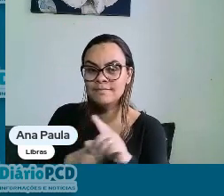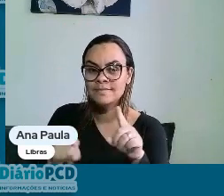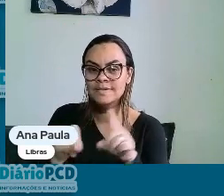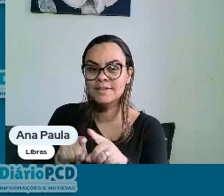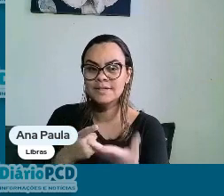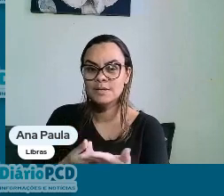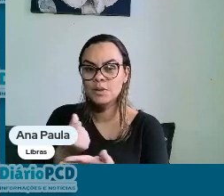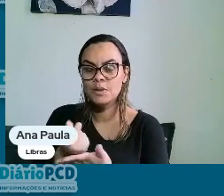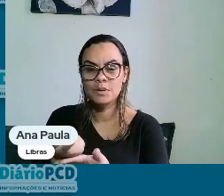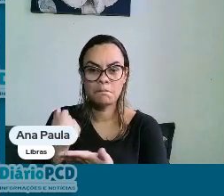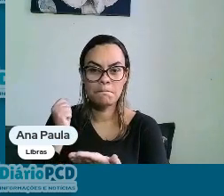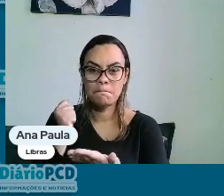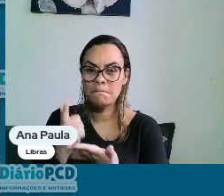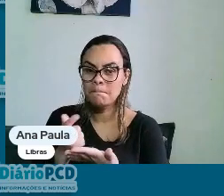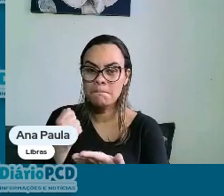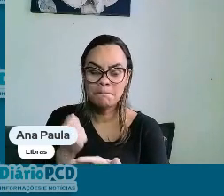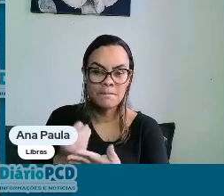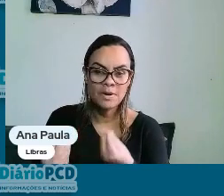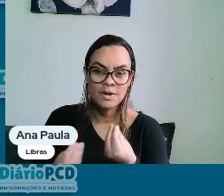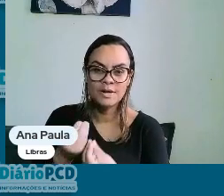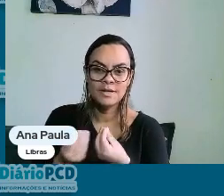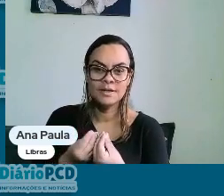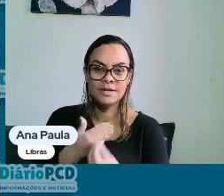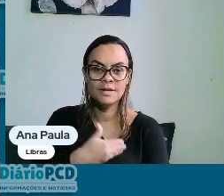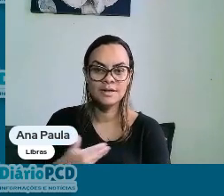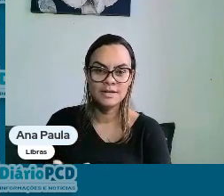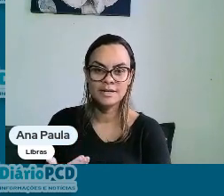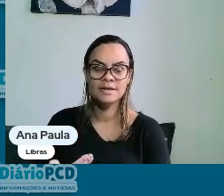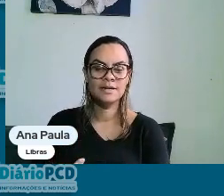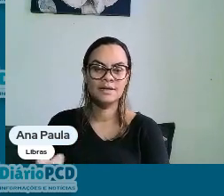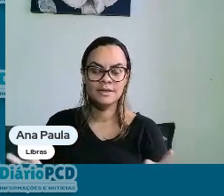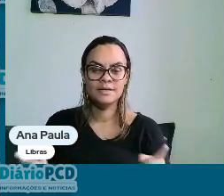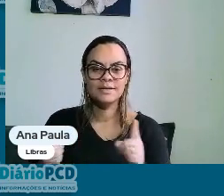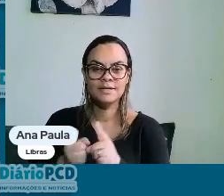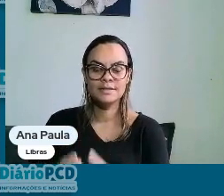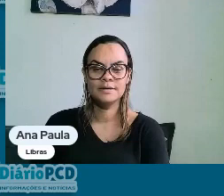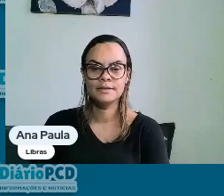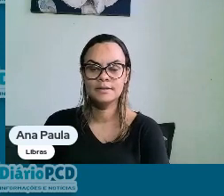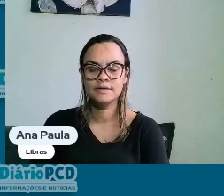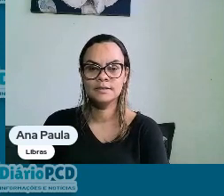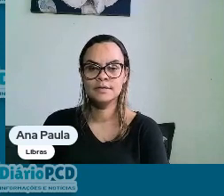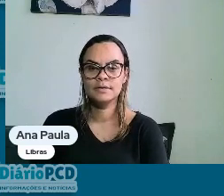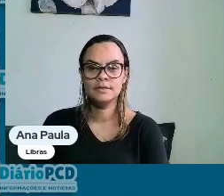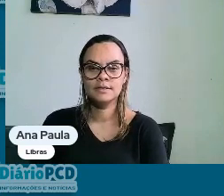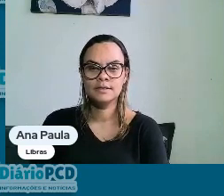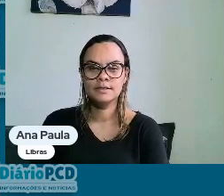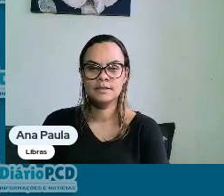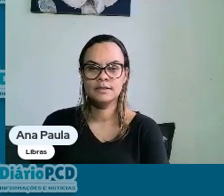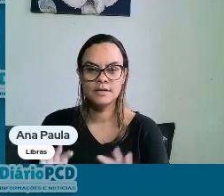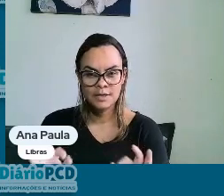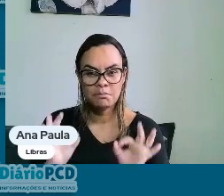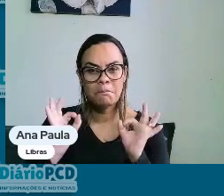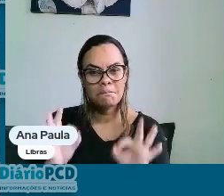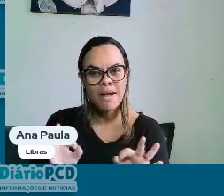alimentar a corrupção. E é bom o governo que consegue reduzir ao máximo a corrupção. Lord Acton,